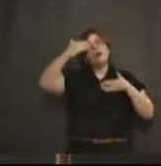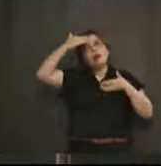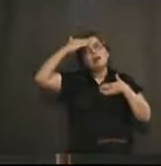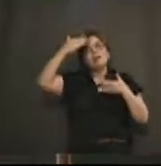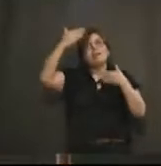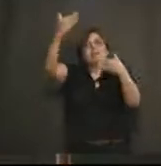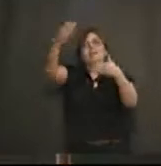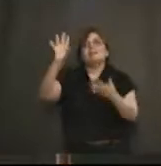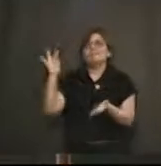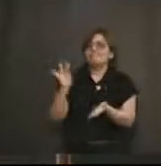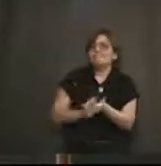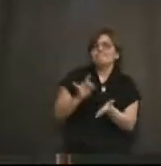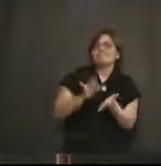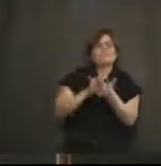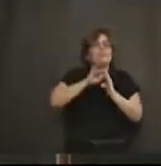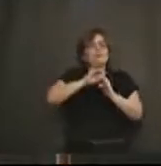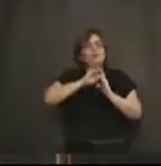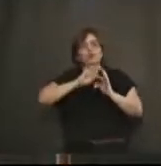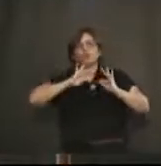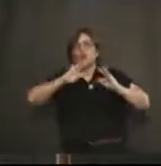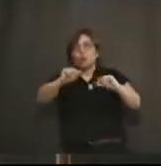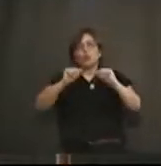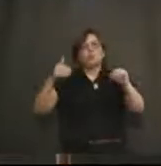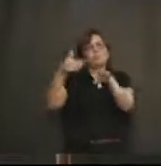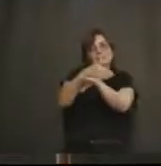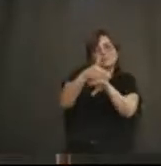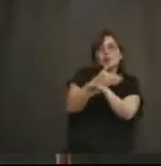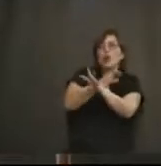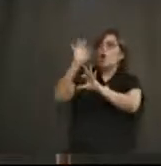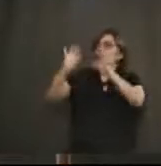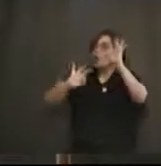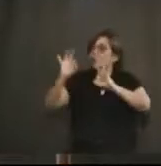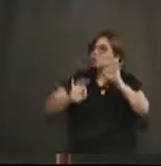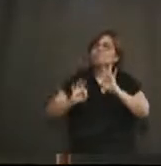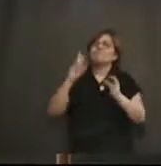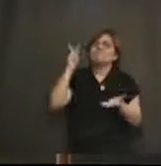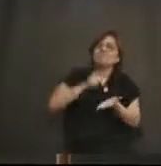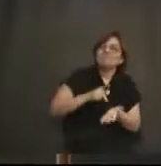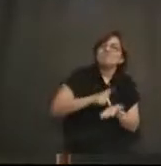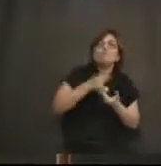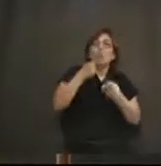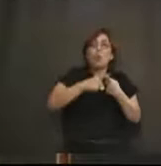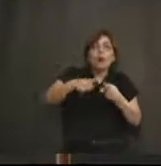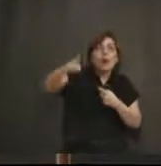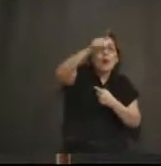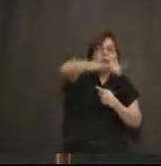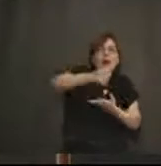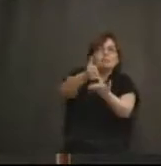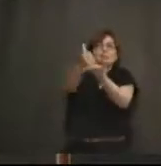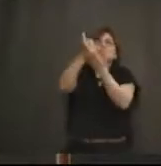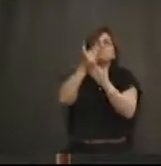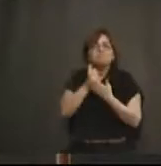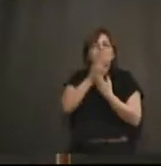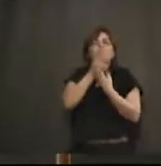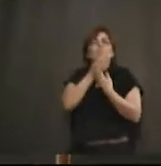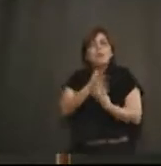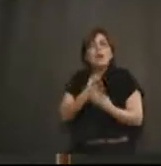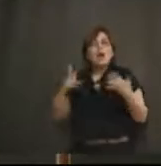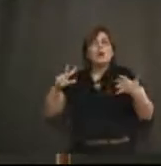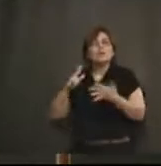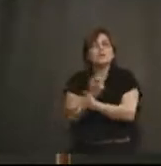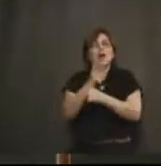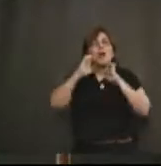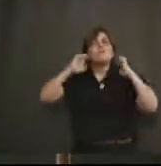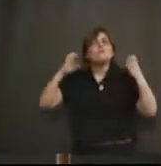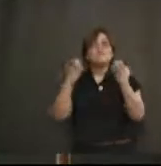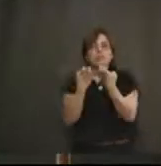a todos os participantes e aos organizadores para realmente criar as condições para que esse evento presencial acontecesse numa situação